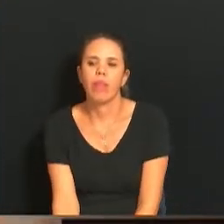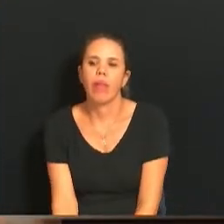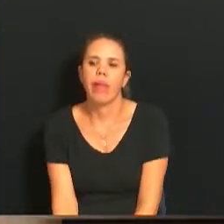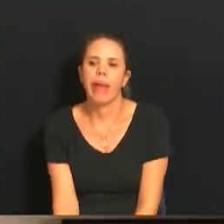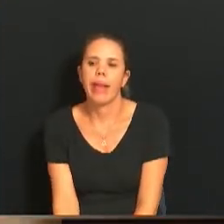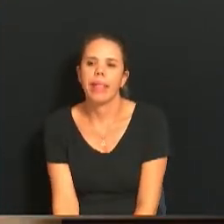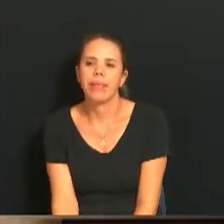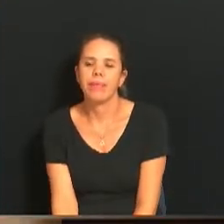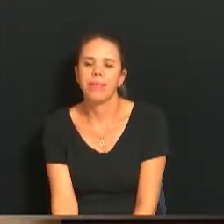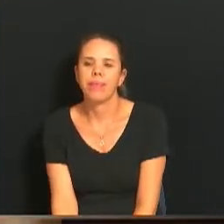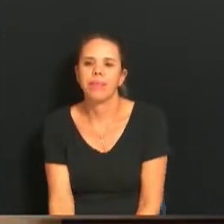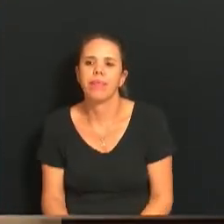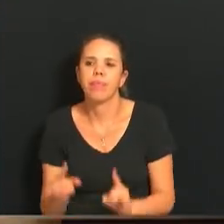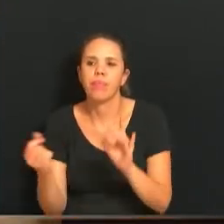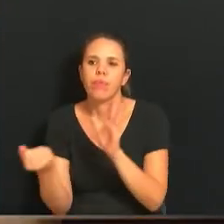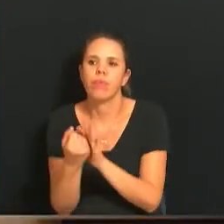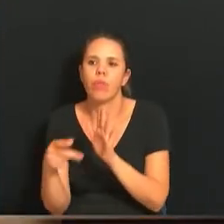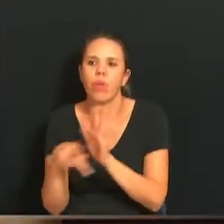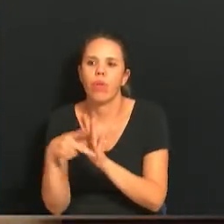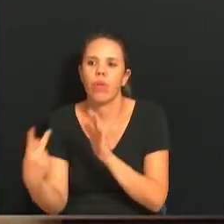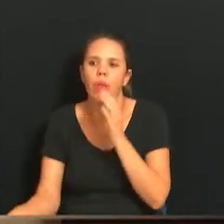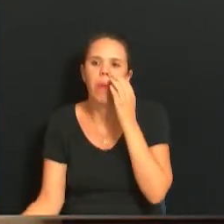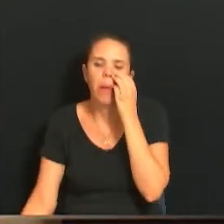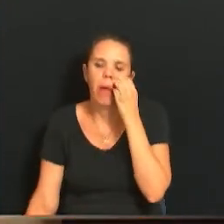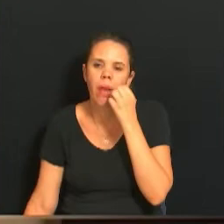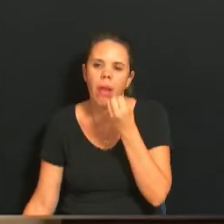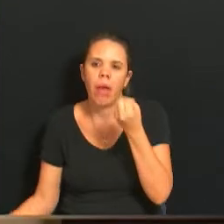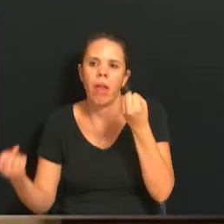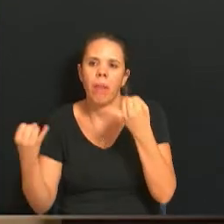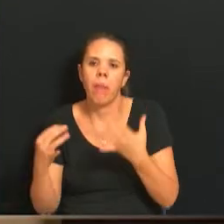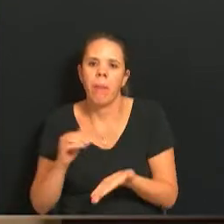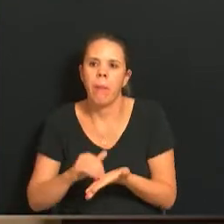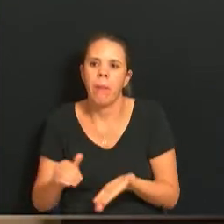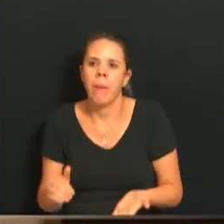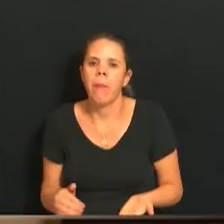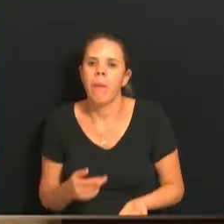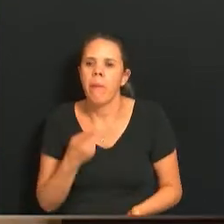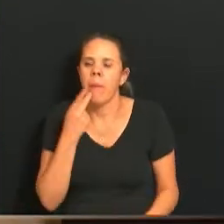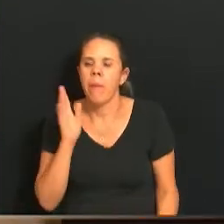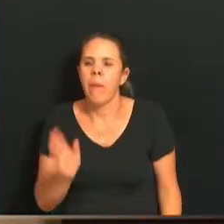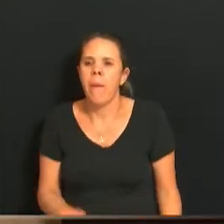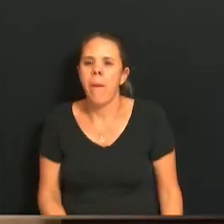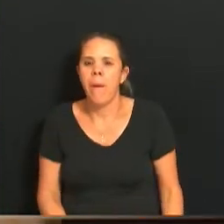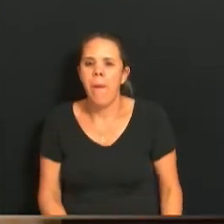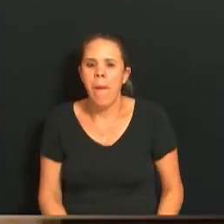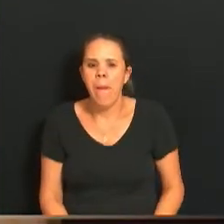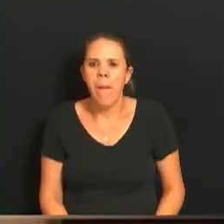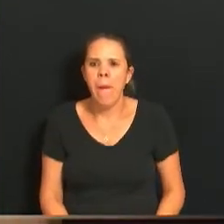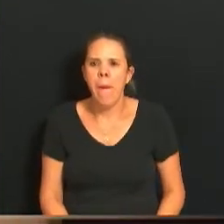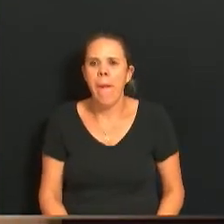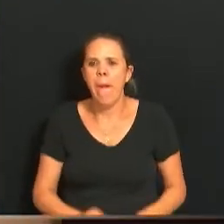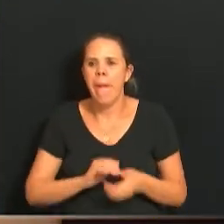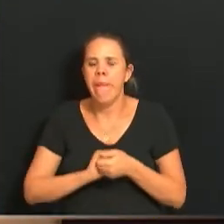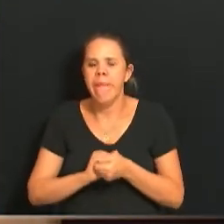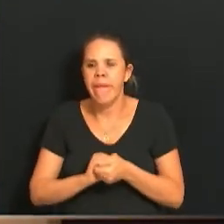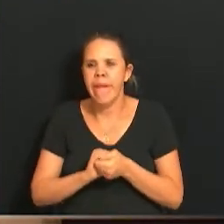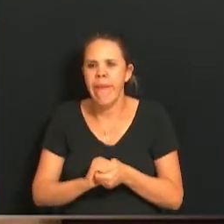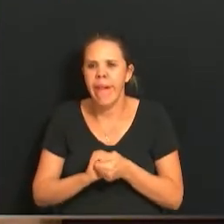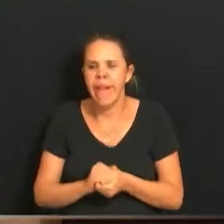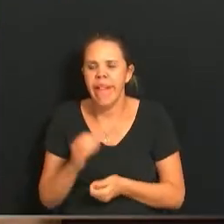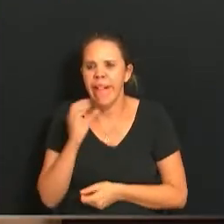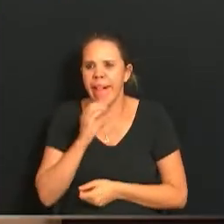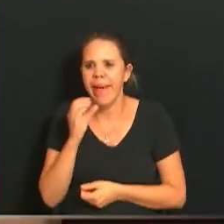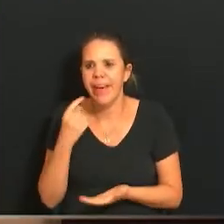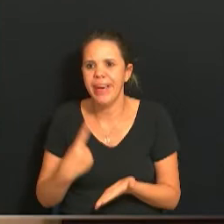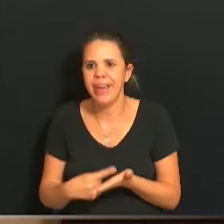ele é tombado. E aí, na fala da secretária, eu já quero cumprimentar a secretária, que eu estou numa correria entre